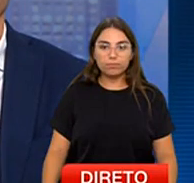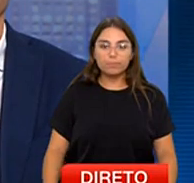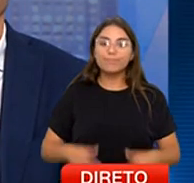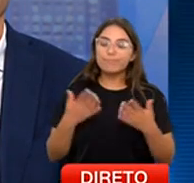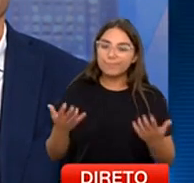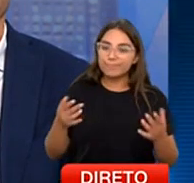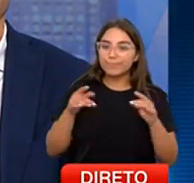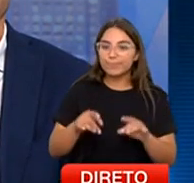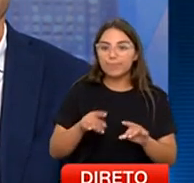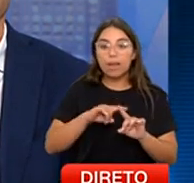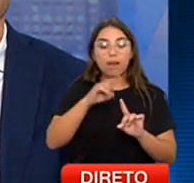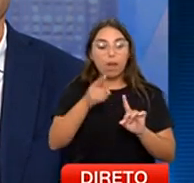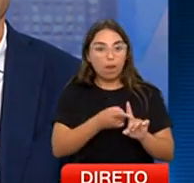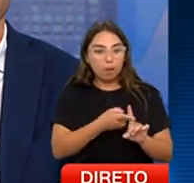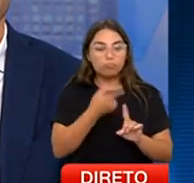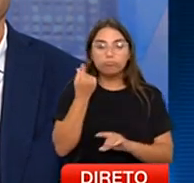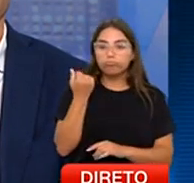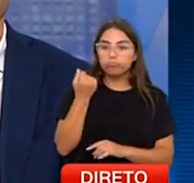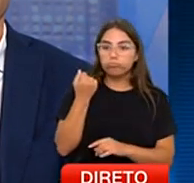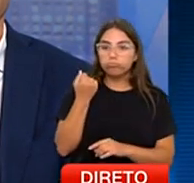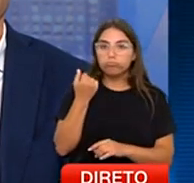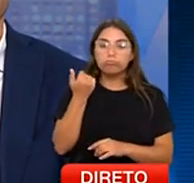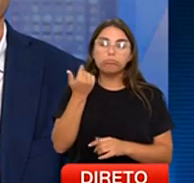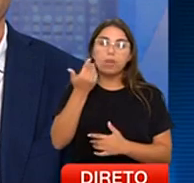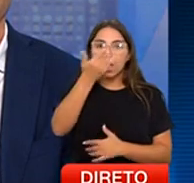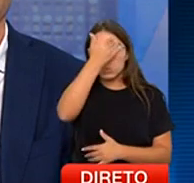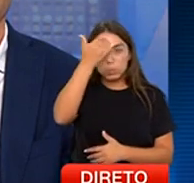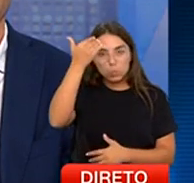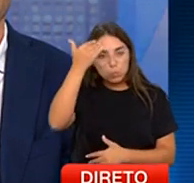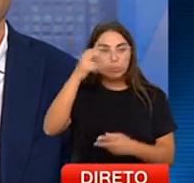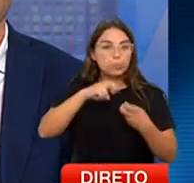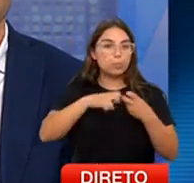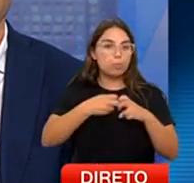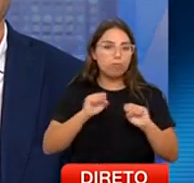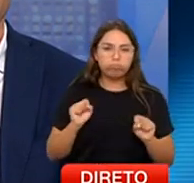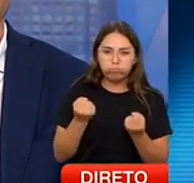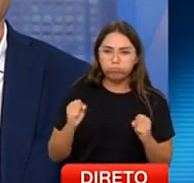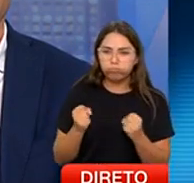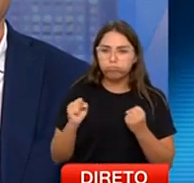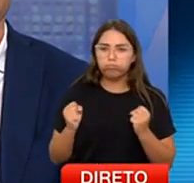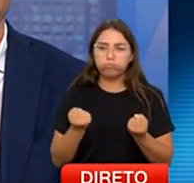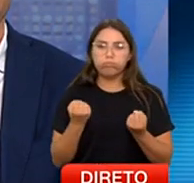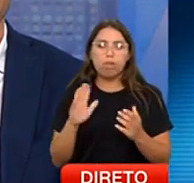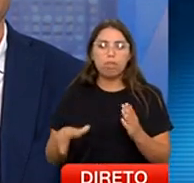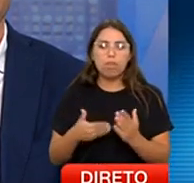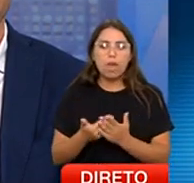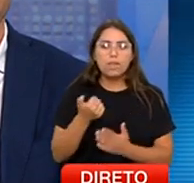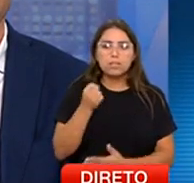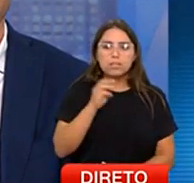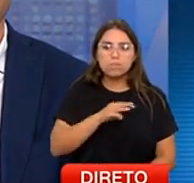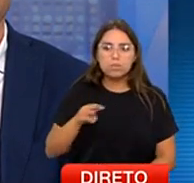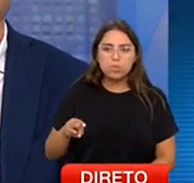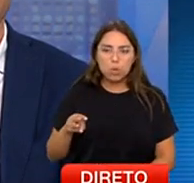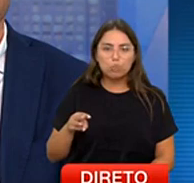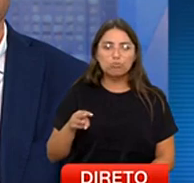Ora por ano os custos da Saúde Mental e os problemas precisamente de stresse também custam mais de 5 milhões